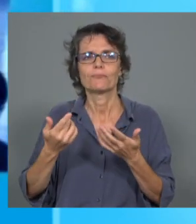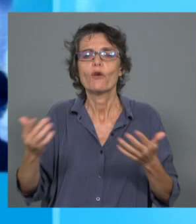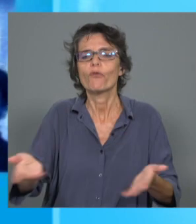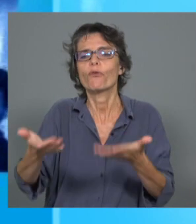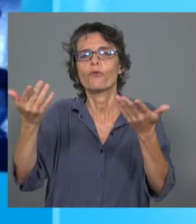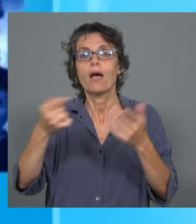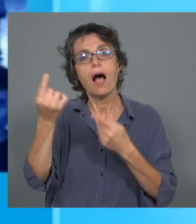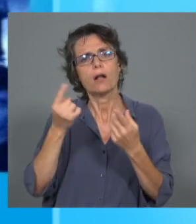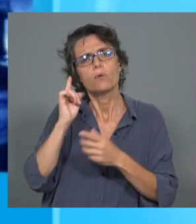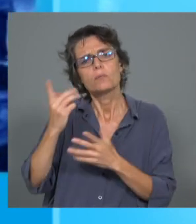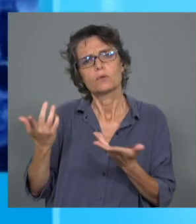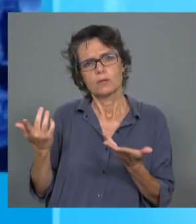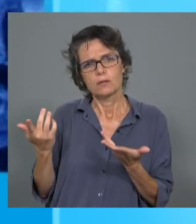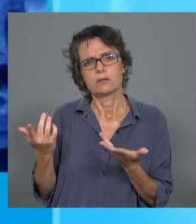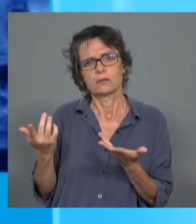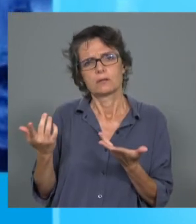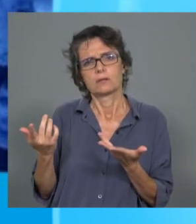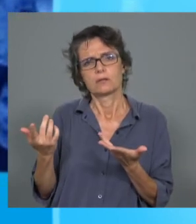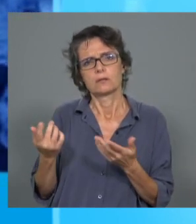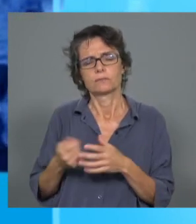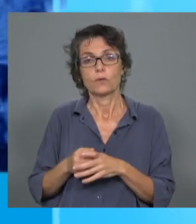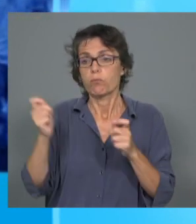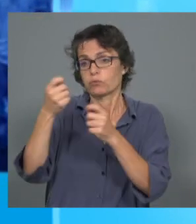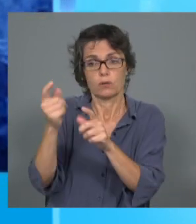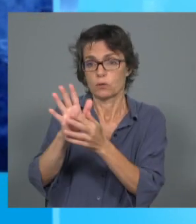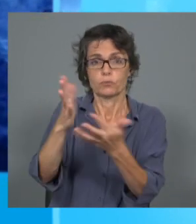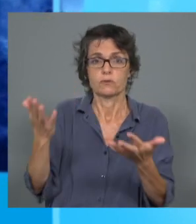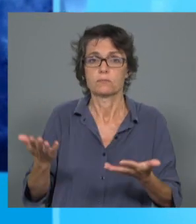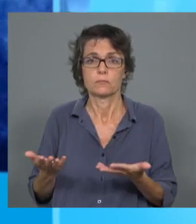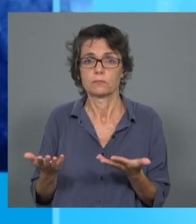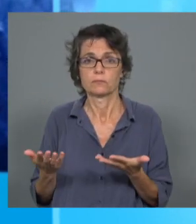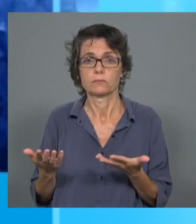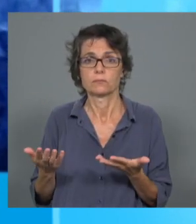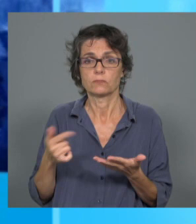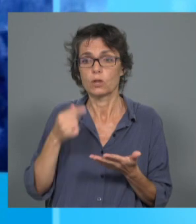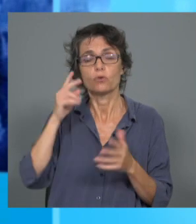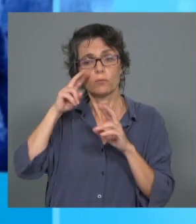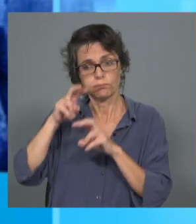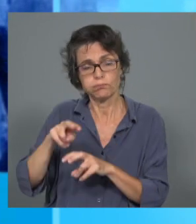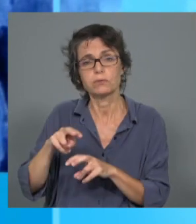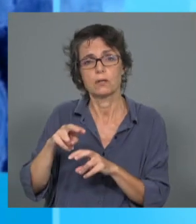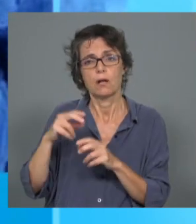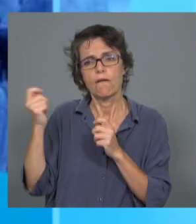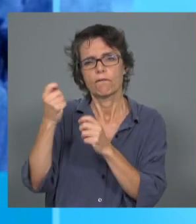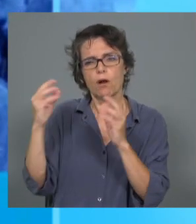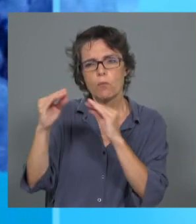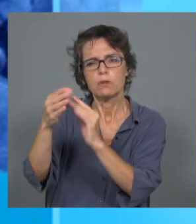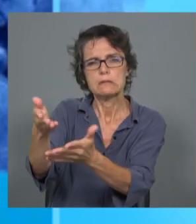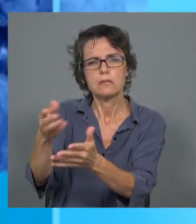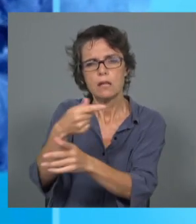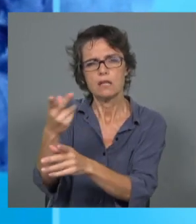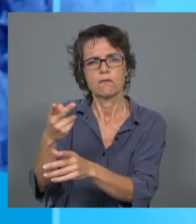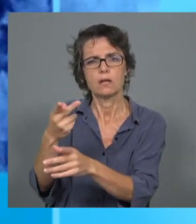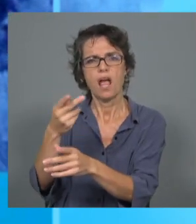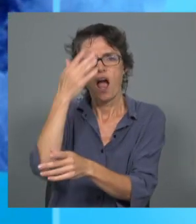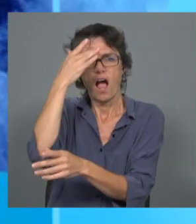um aspecto que eu tenho, enfim, estou a estudar agora em profundidade há vários anos, que caminha também para ser